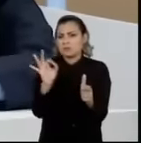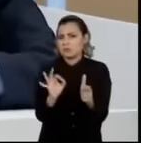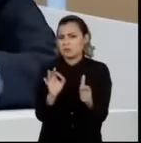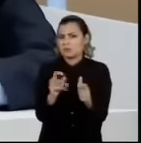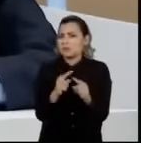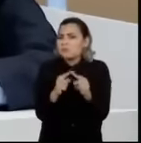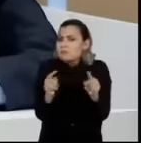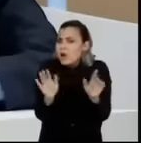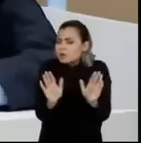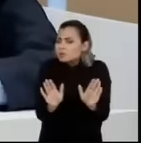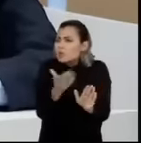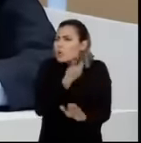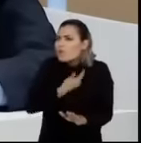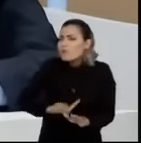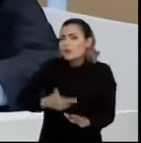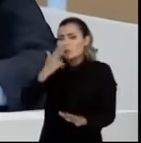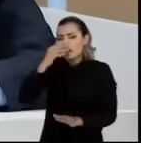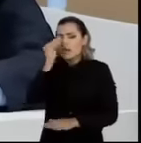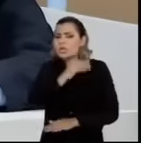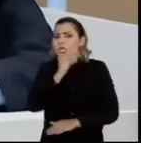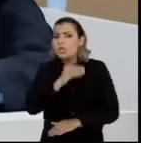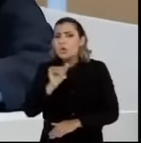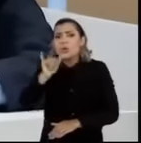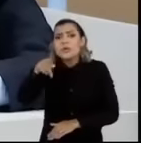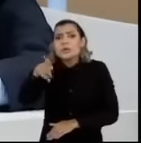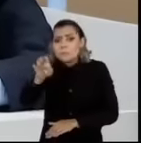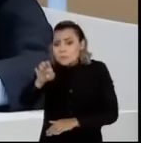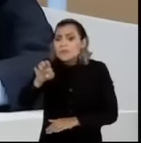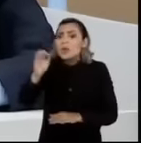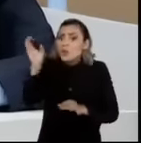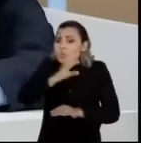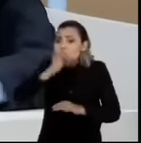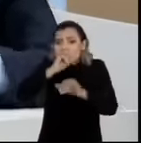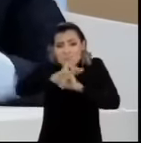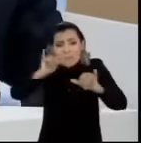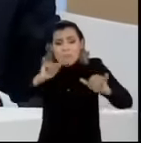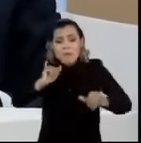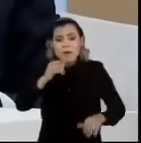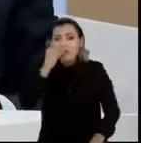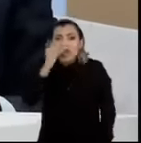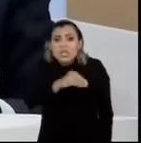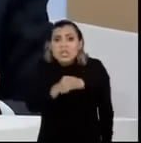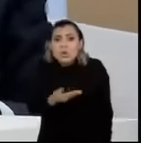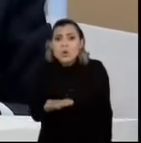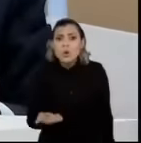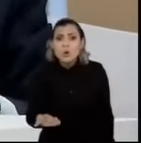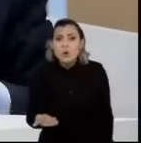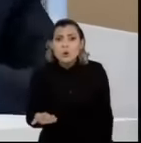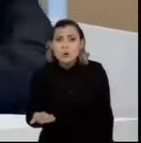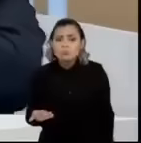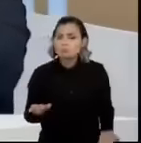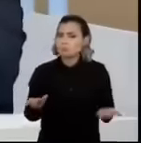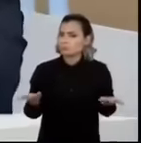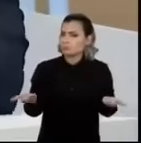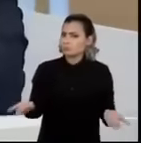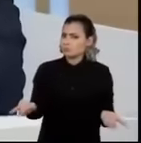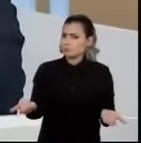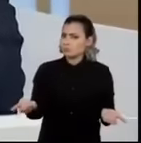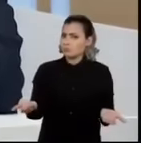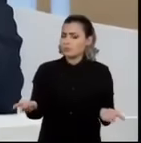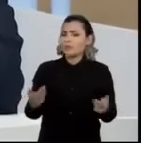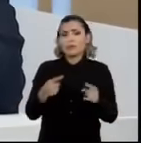na verdade, ignorou os alertas do INPE. Ignorou todos os alertas do INPE sobre desmatamentos. Até